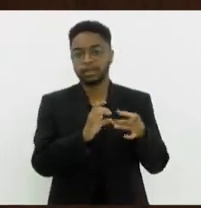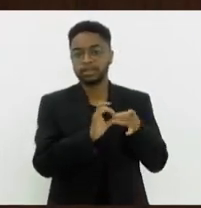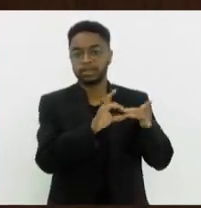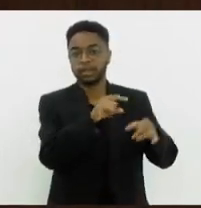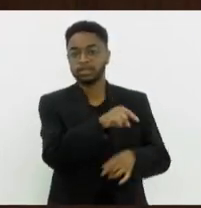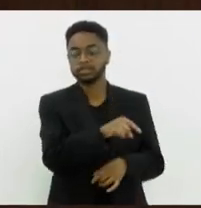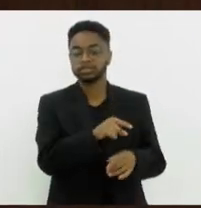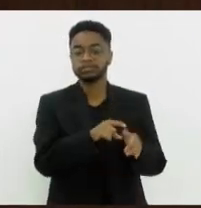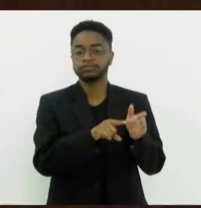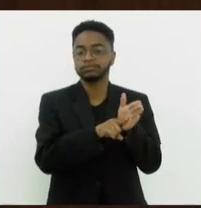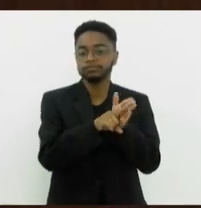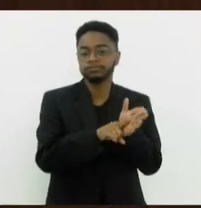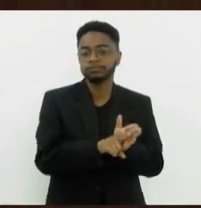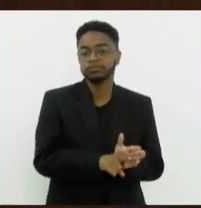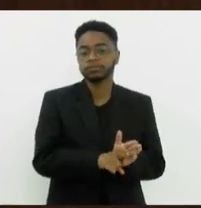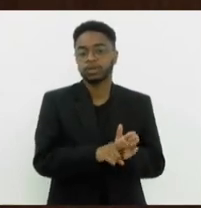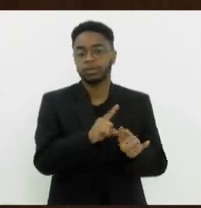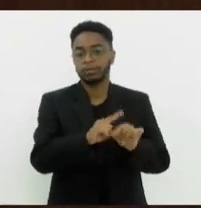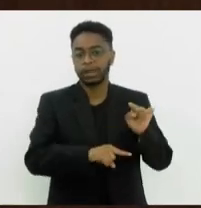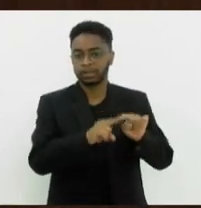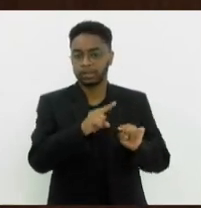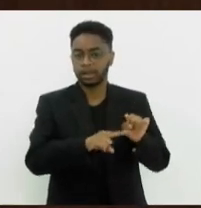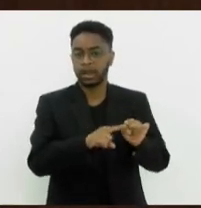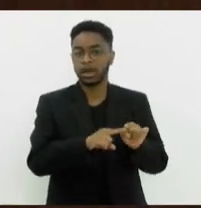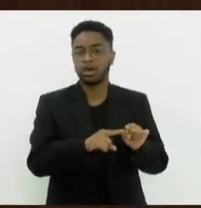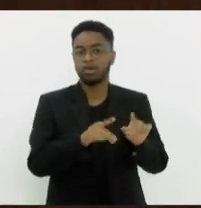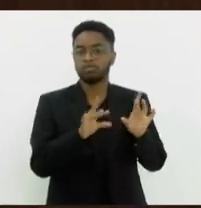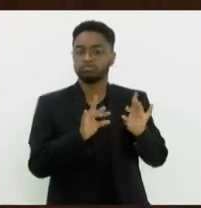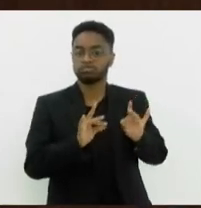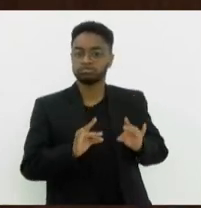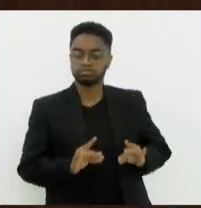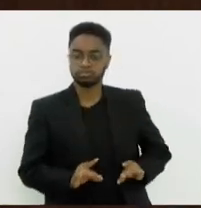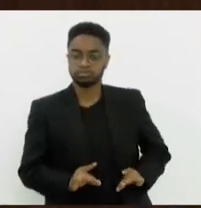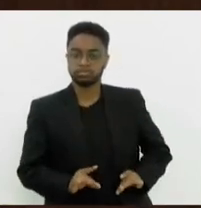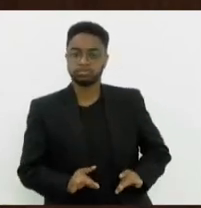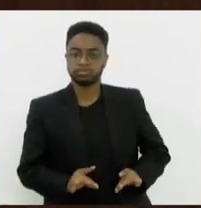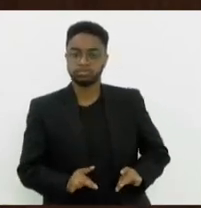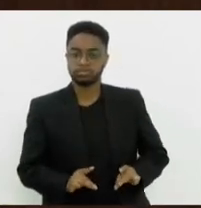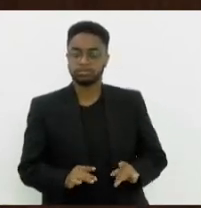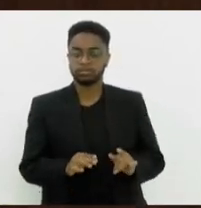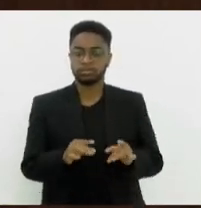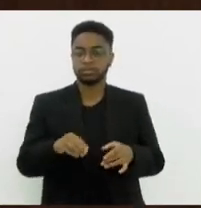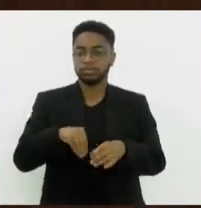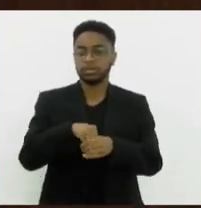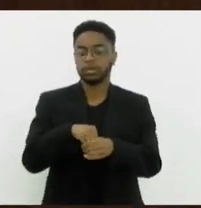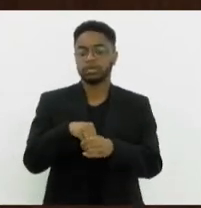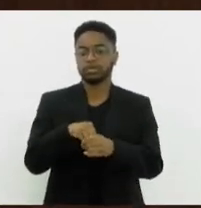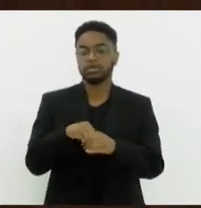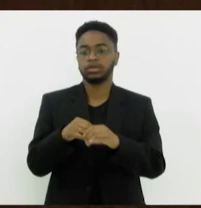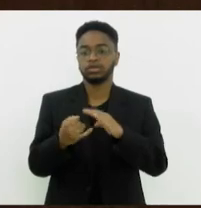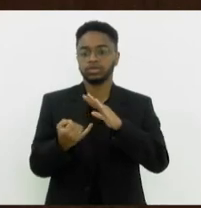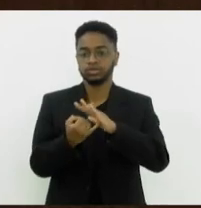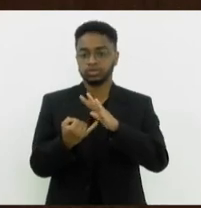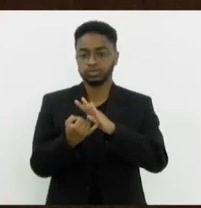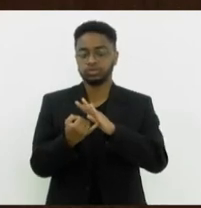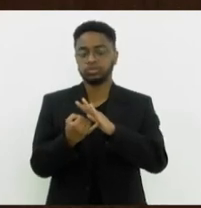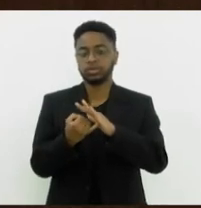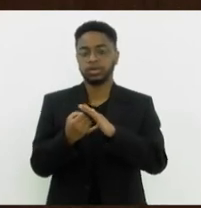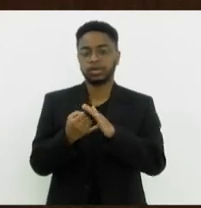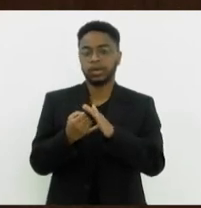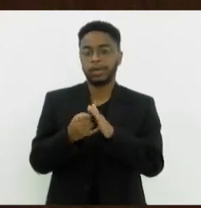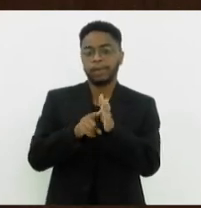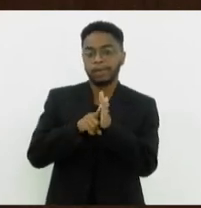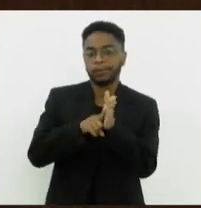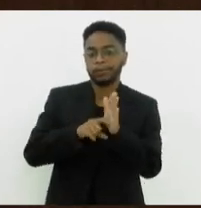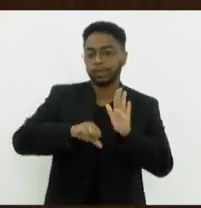exame de elementos e de vestígios por parte do Instituto de Criminalística Carlos Ébano.